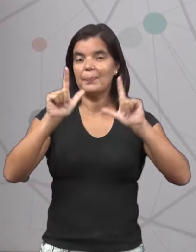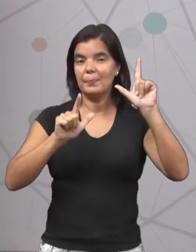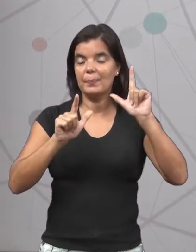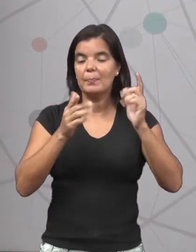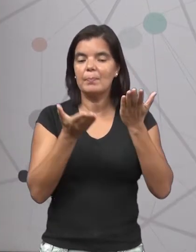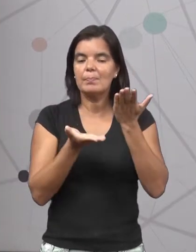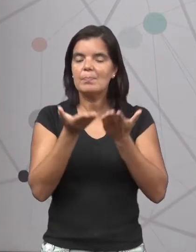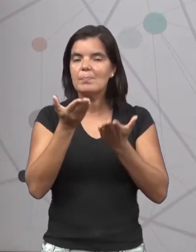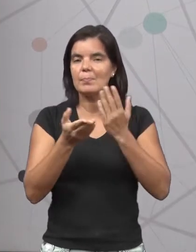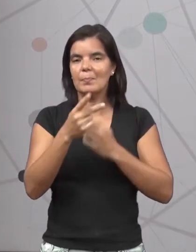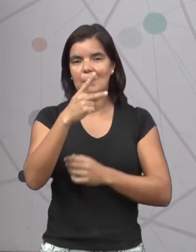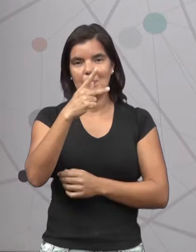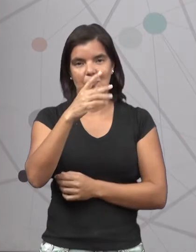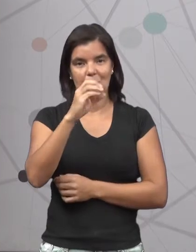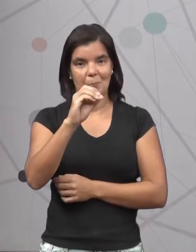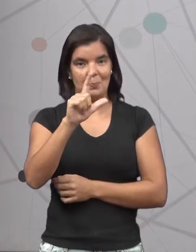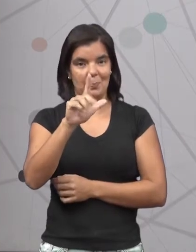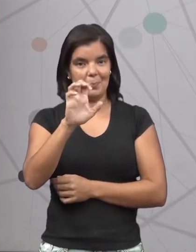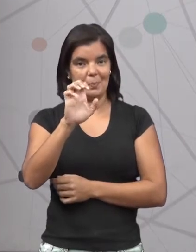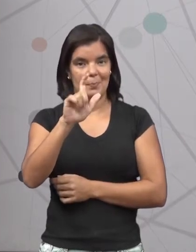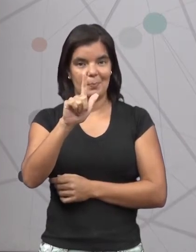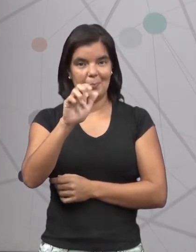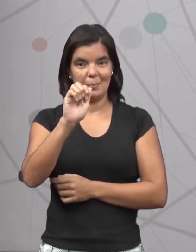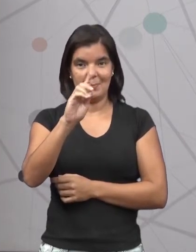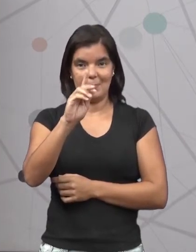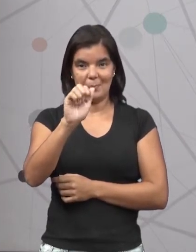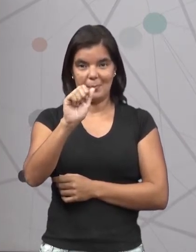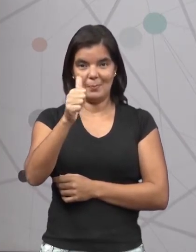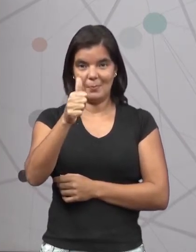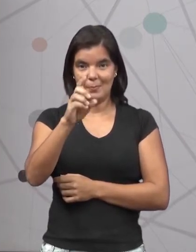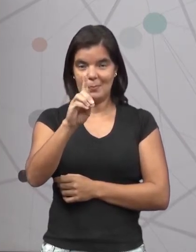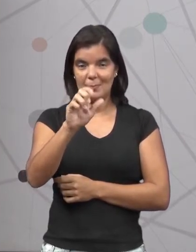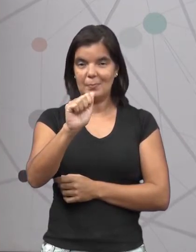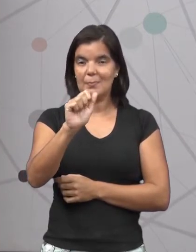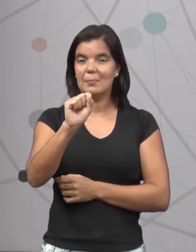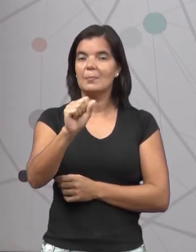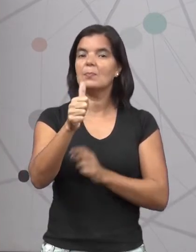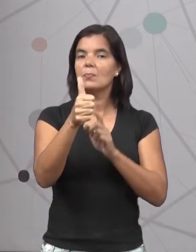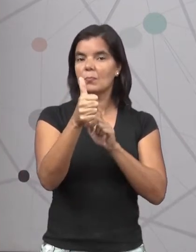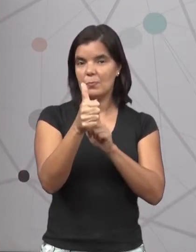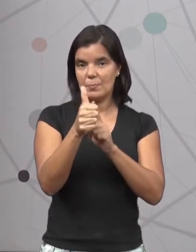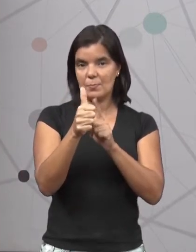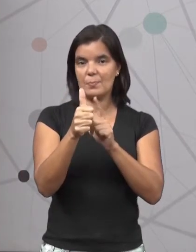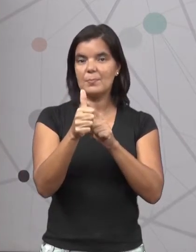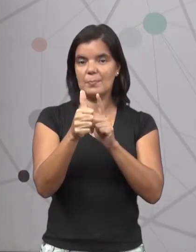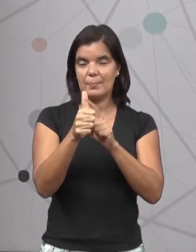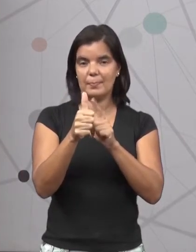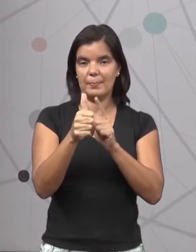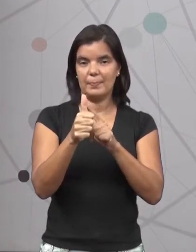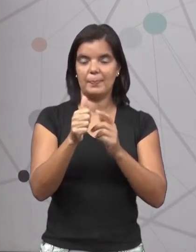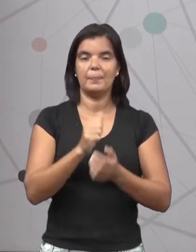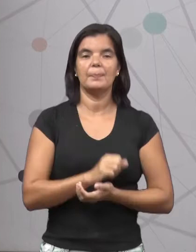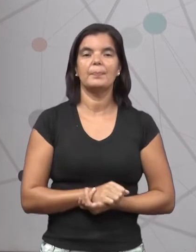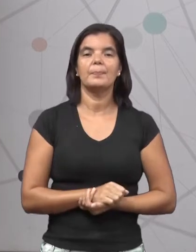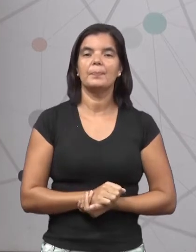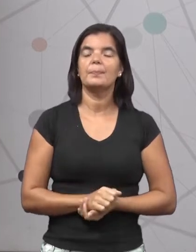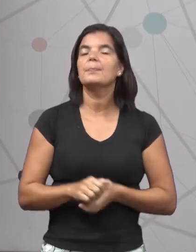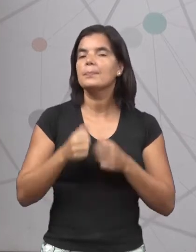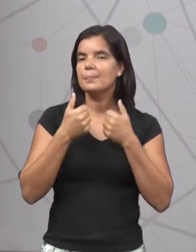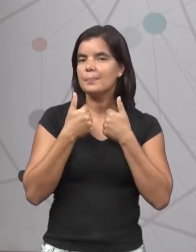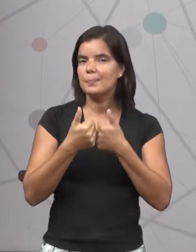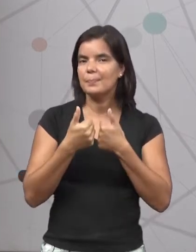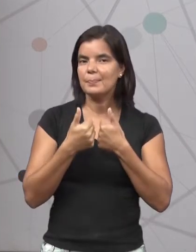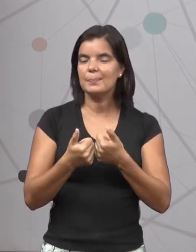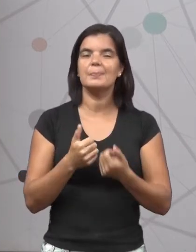são medidas por polegadas? A medida da polegada, do dedo polegar. Muito